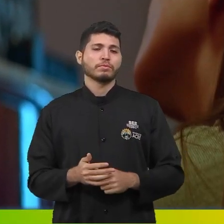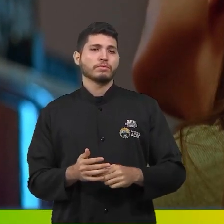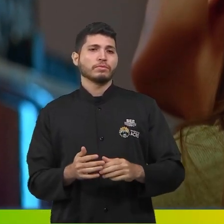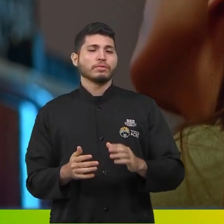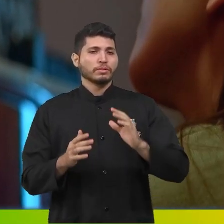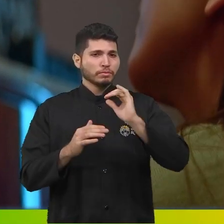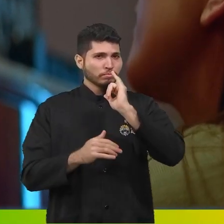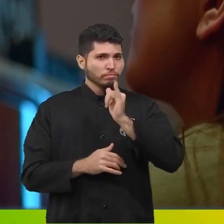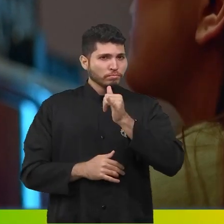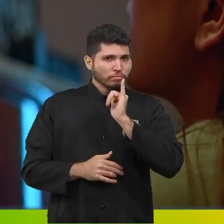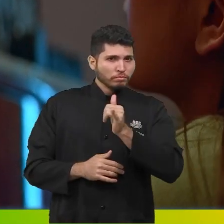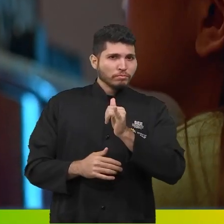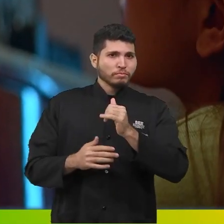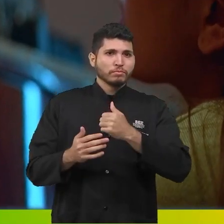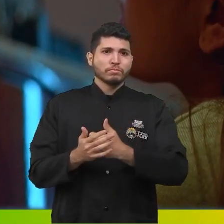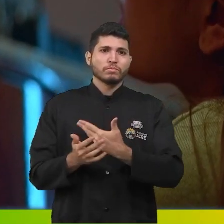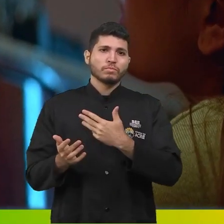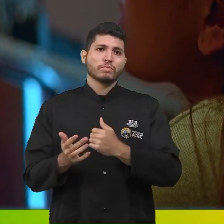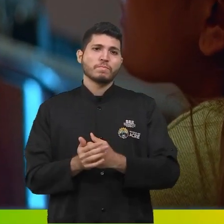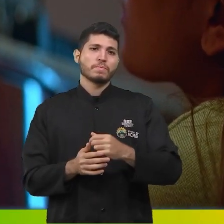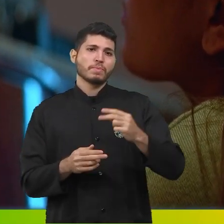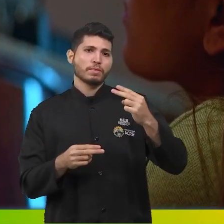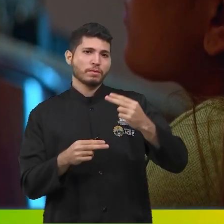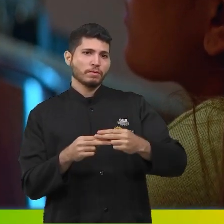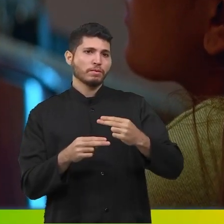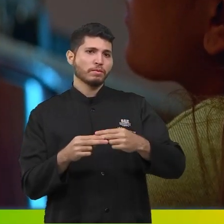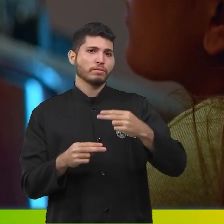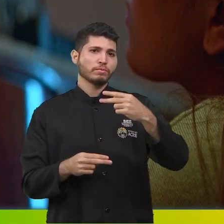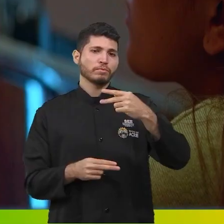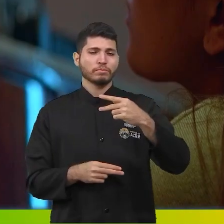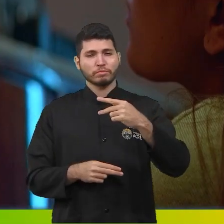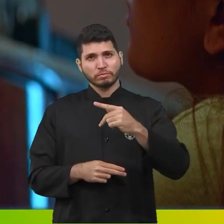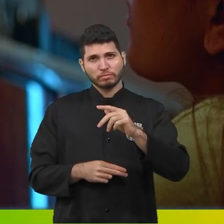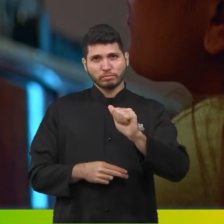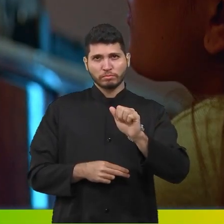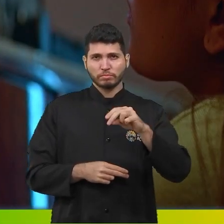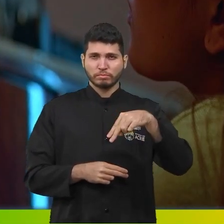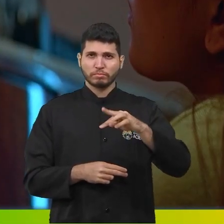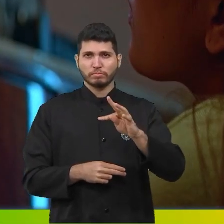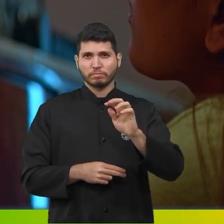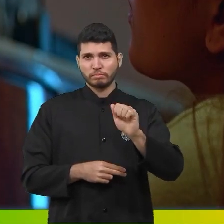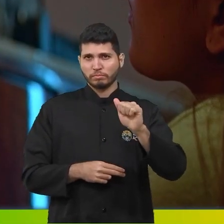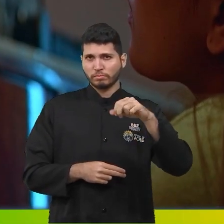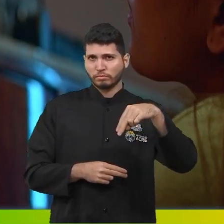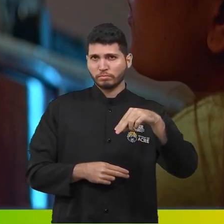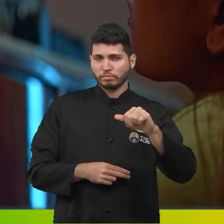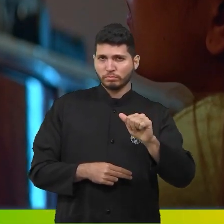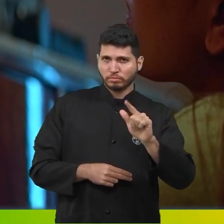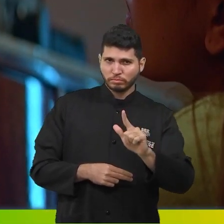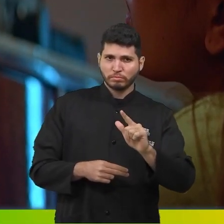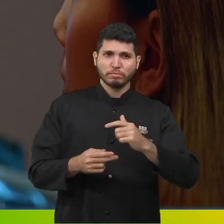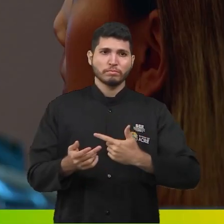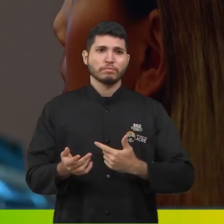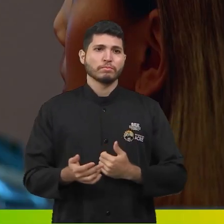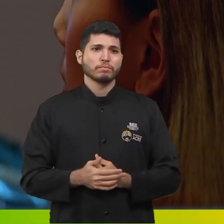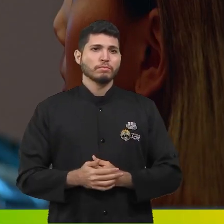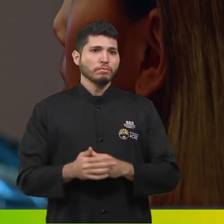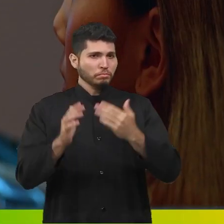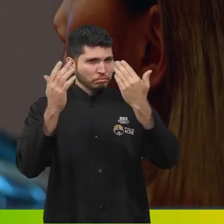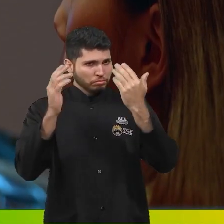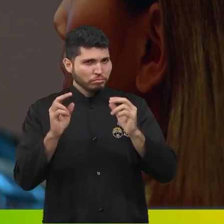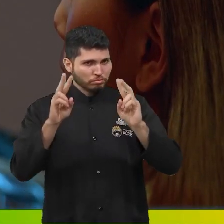uma novela. Aborda temas sociais relevantes, gerando aí um debate. Então, essas daí são as